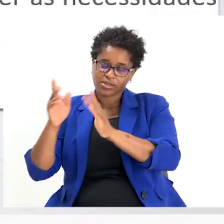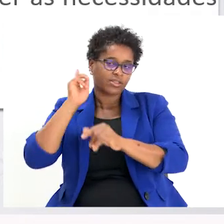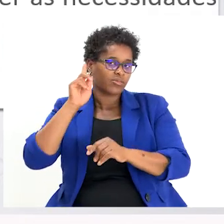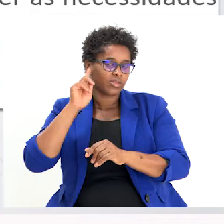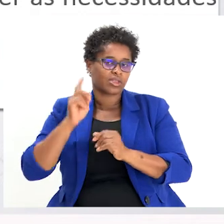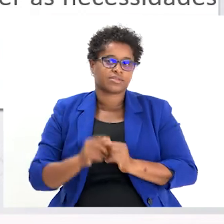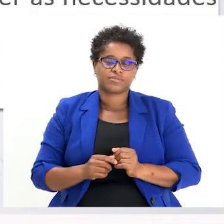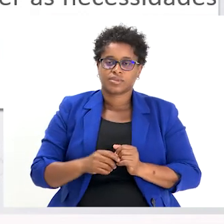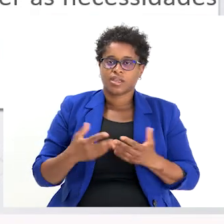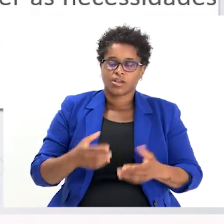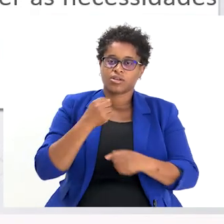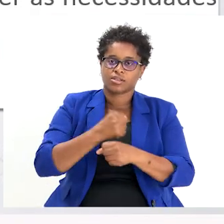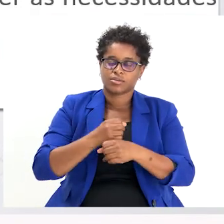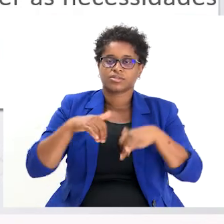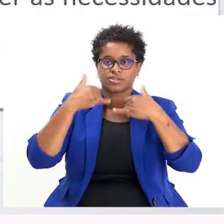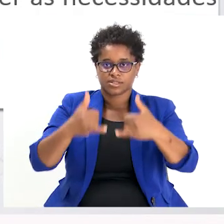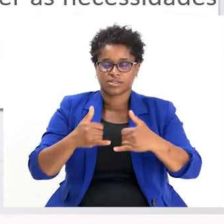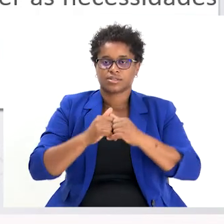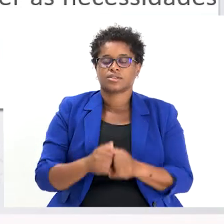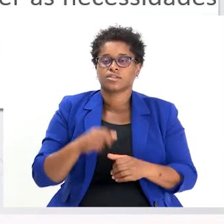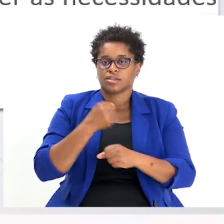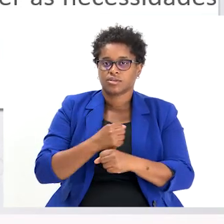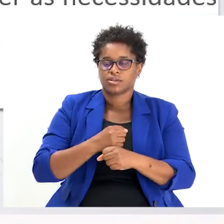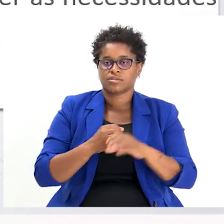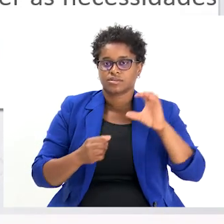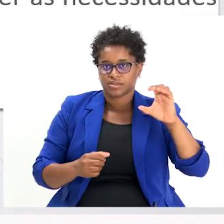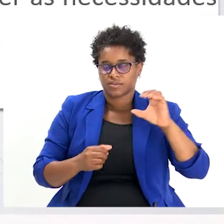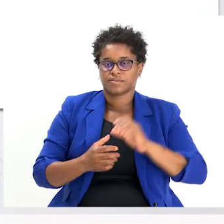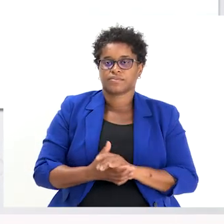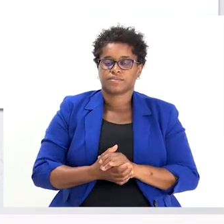importância. Vamos ao exercício seguinte, que é o exercício C.